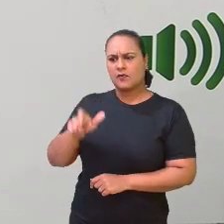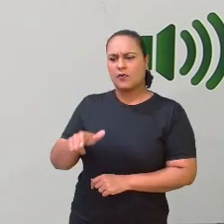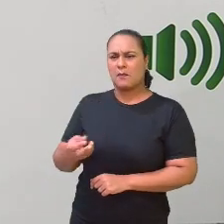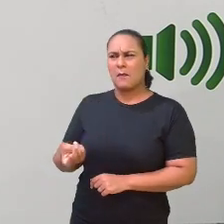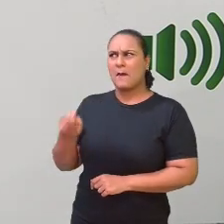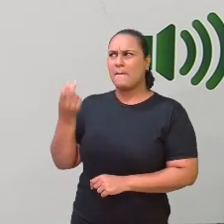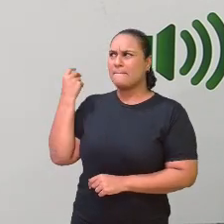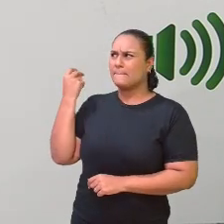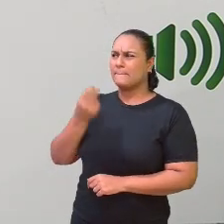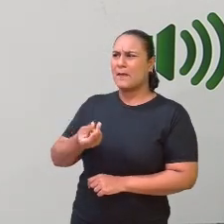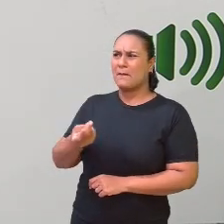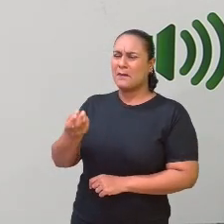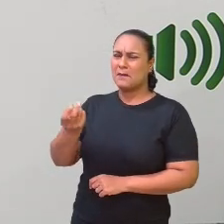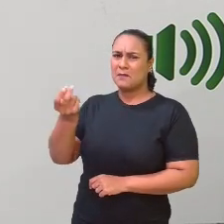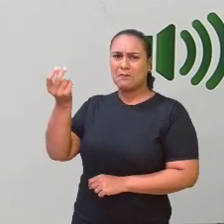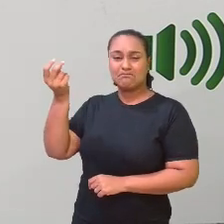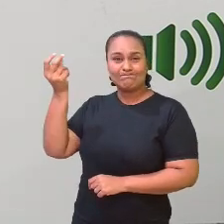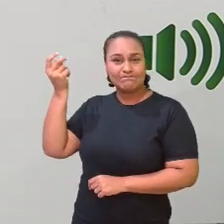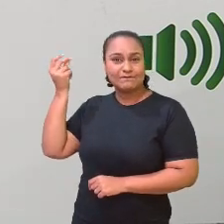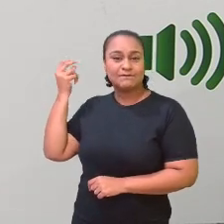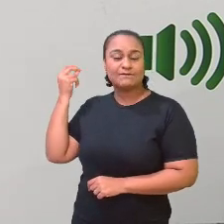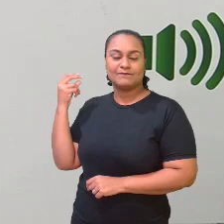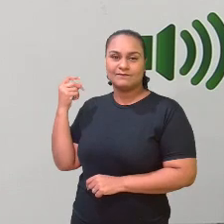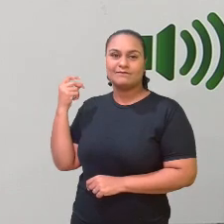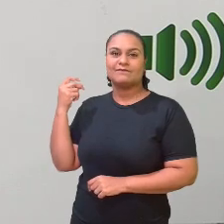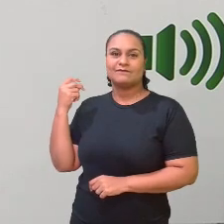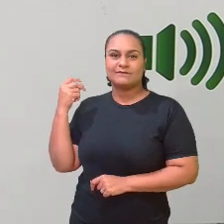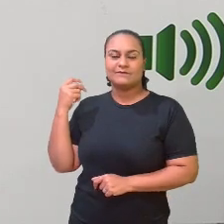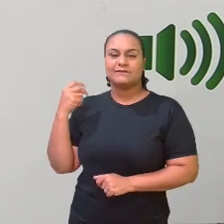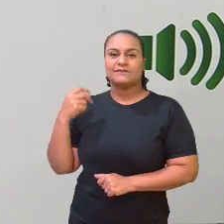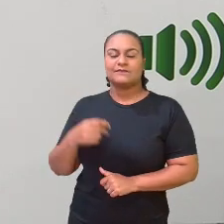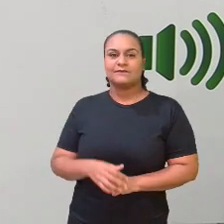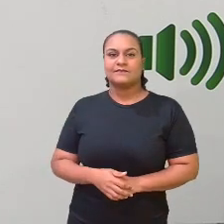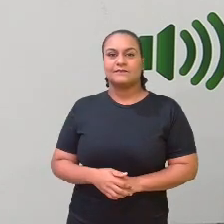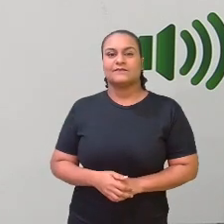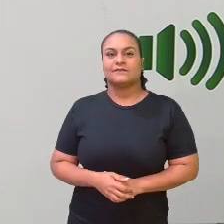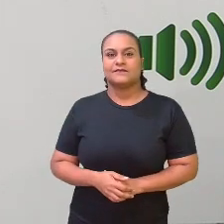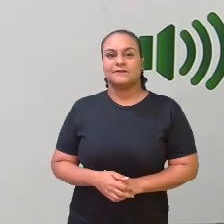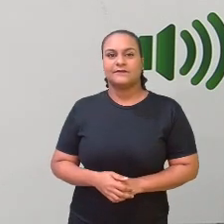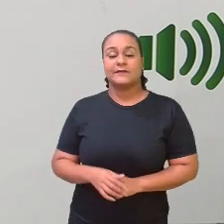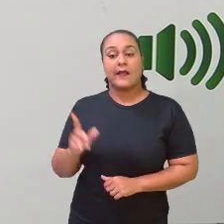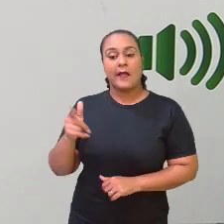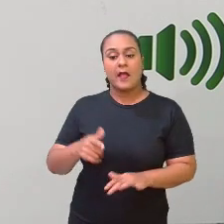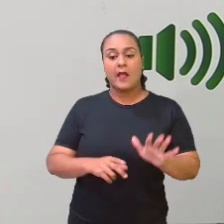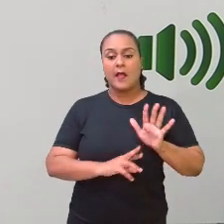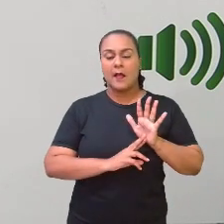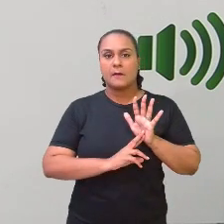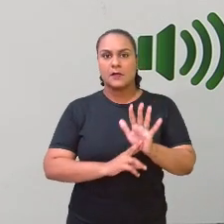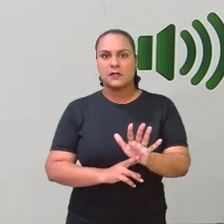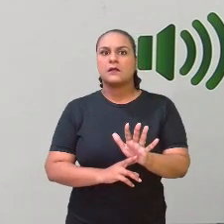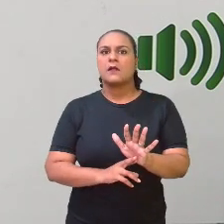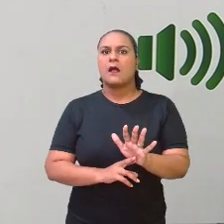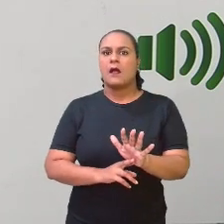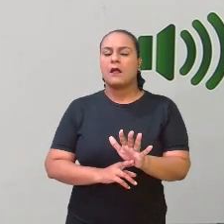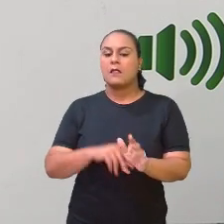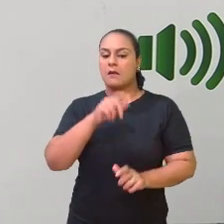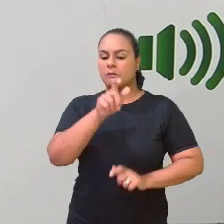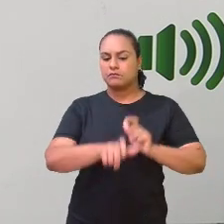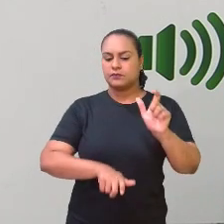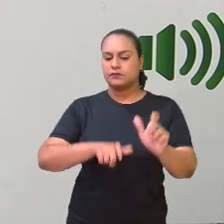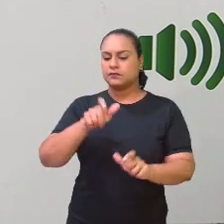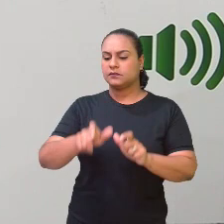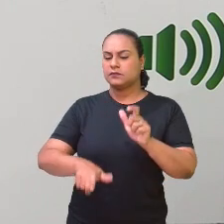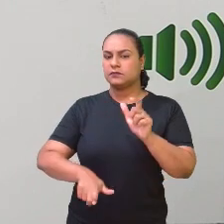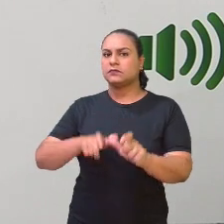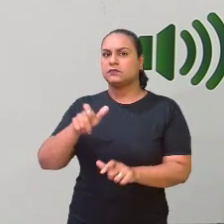da humanidade, desde muito, muito antes, ela já é representada pelas pessoas. Eles já